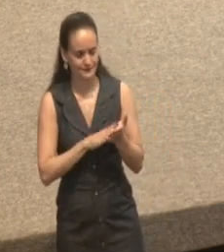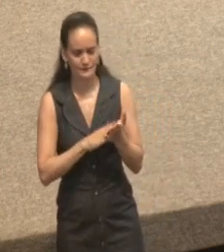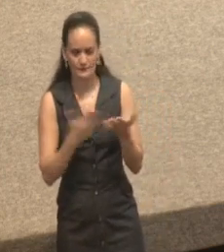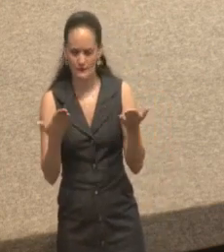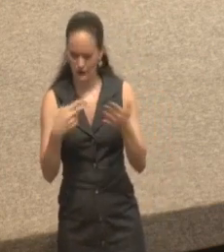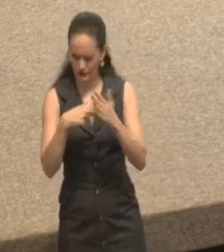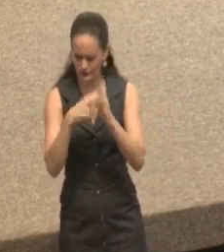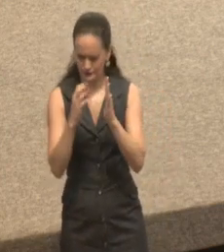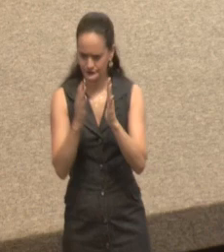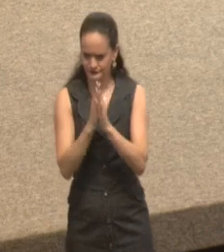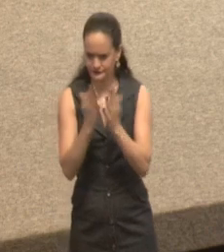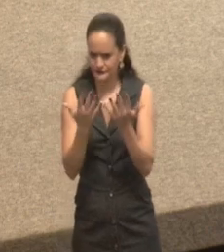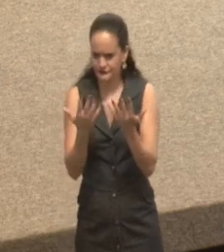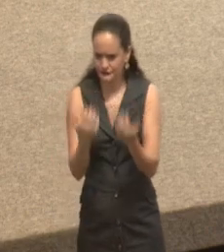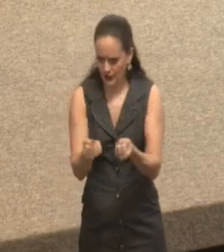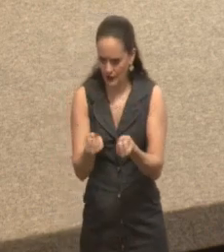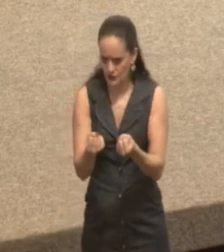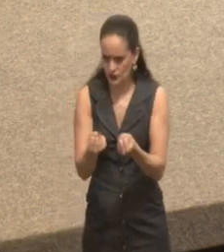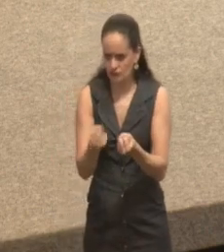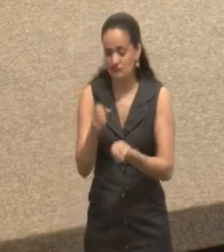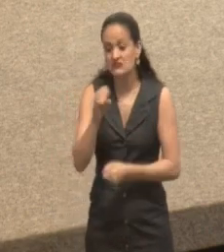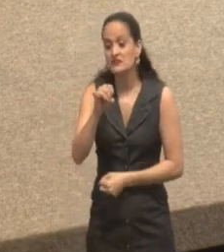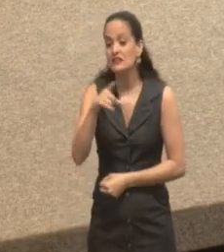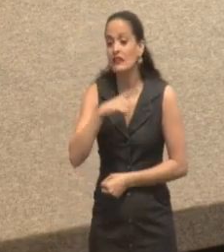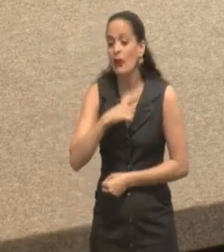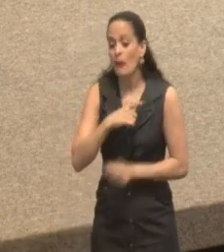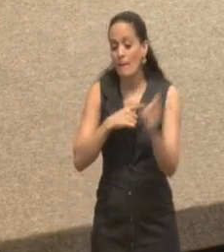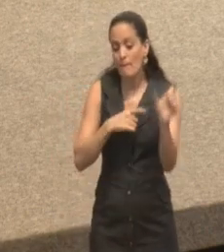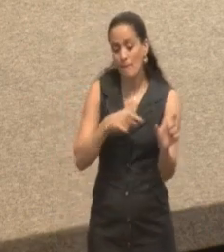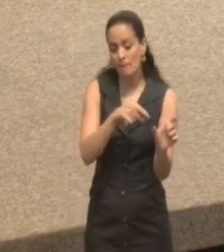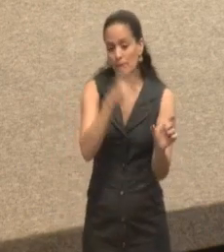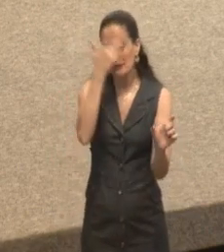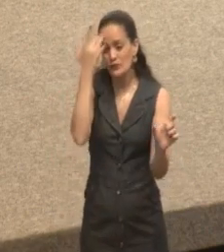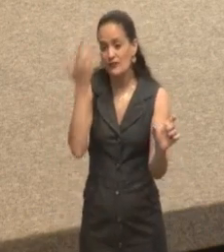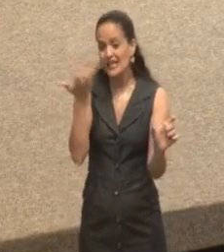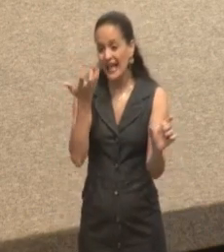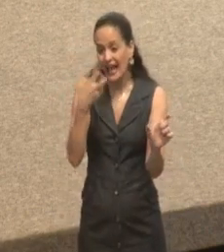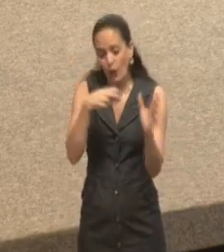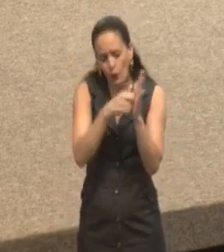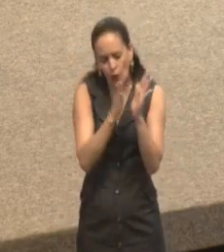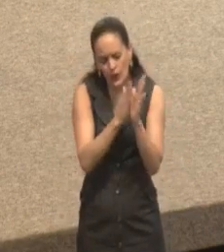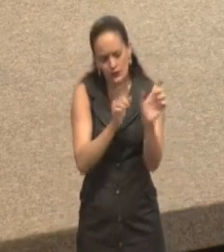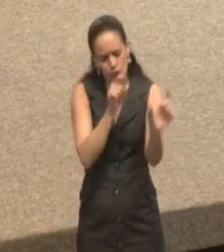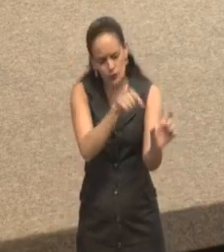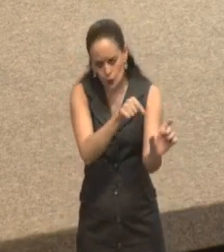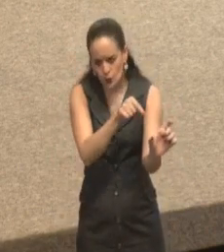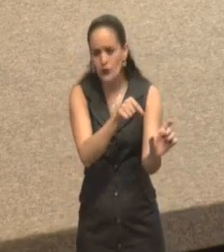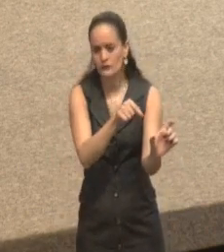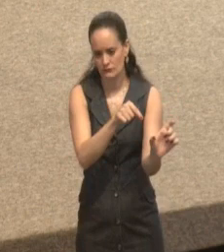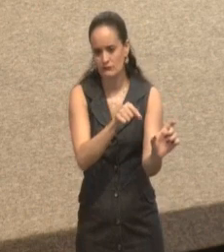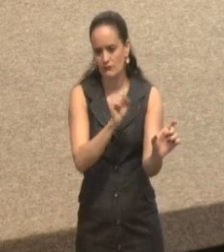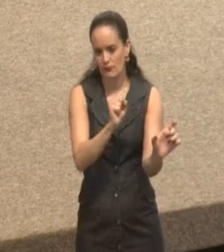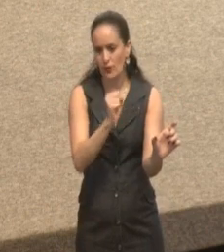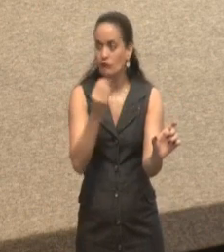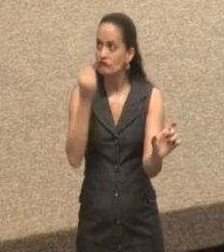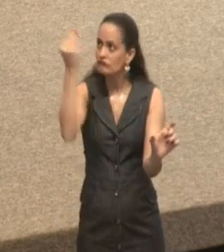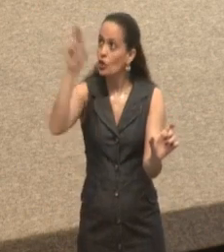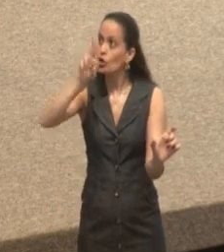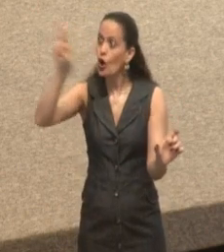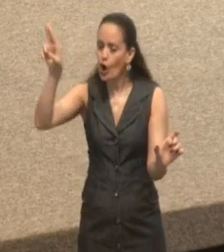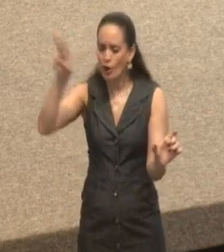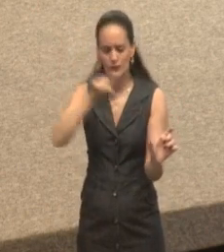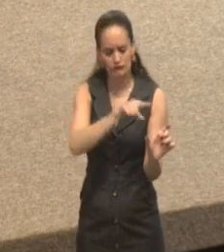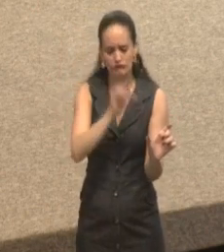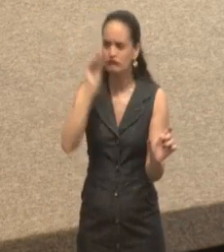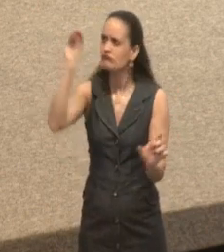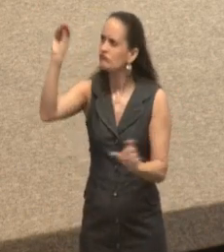seus olhos, esteja intercedendo por alguém, colocando diante do Senhor um enfermo, um doente, um